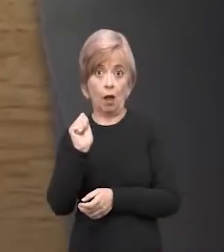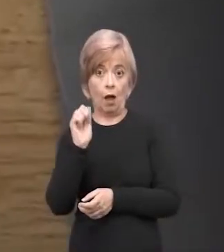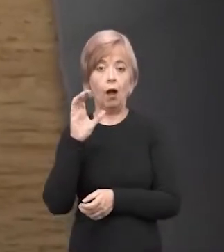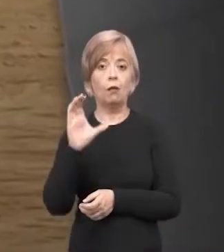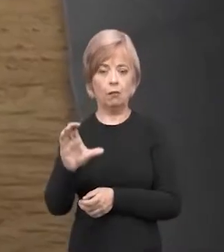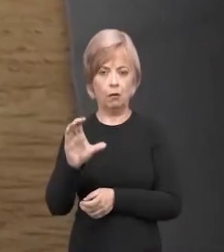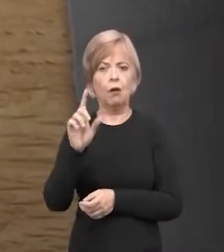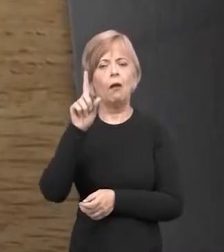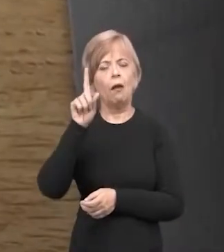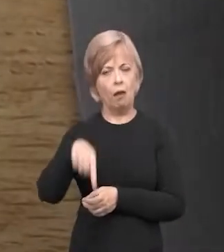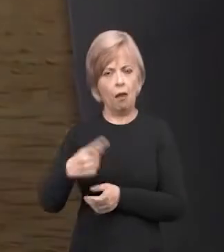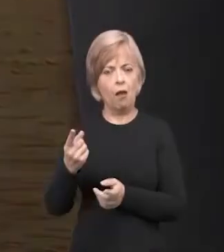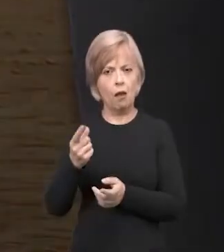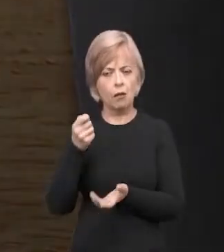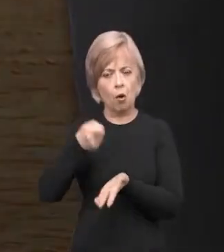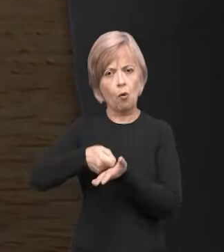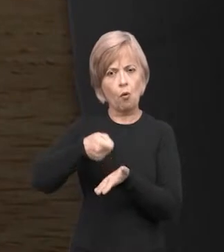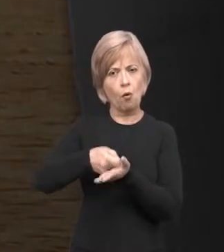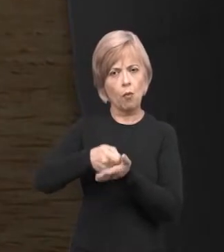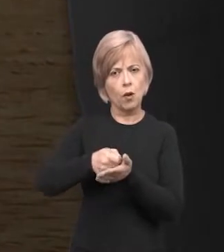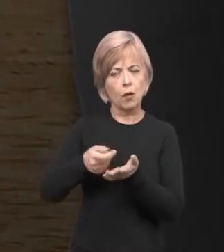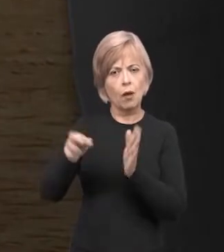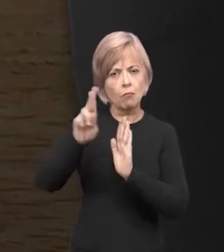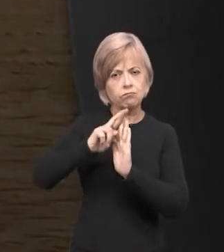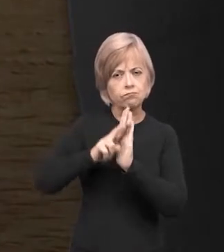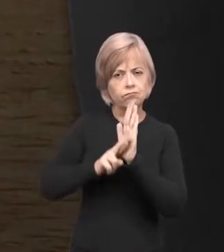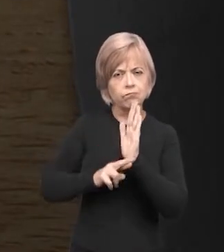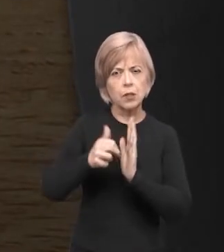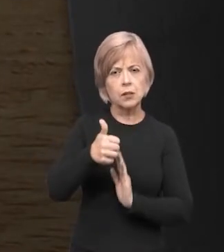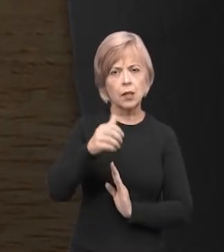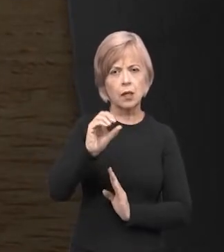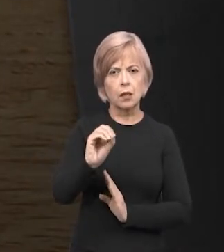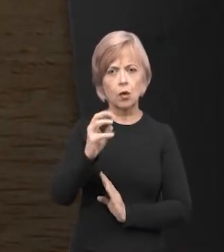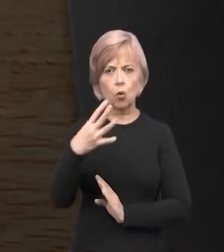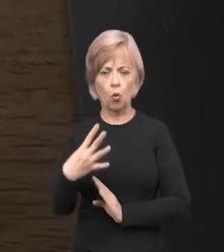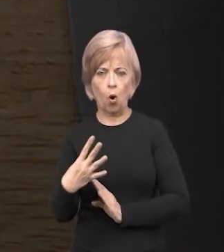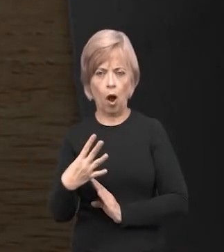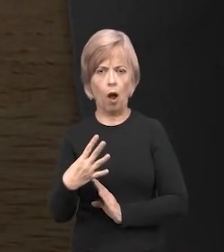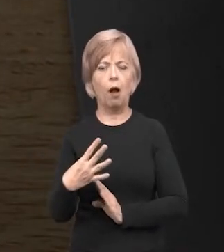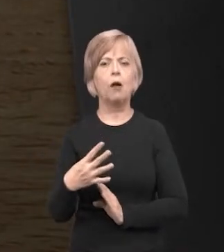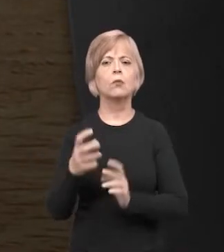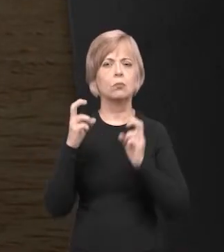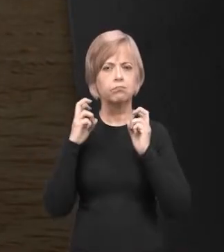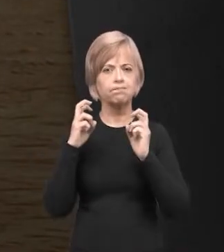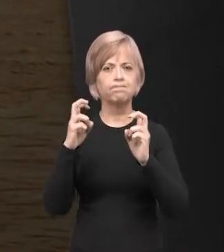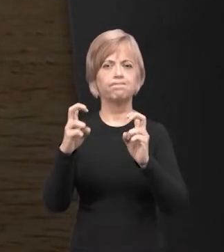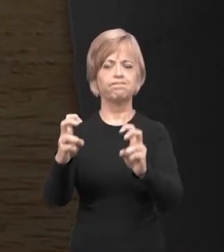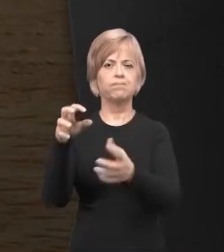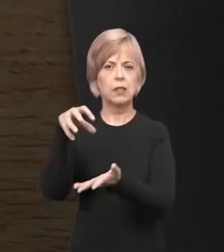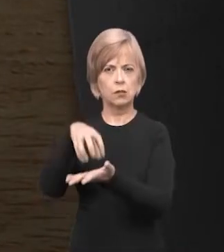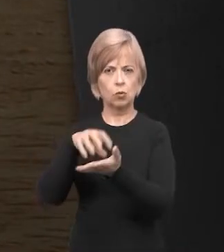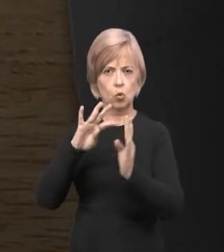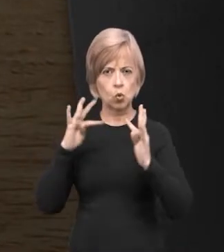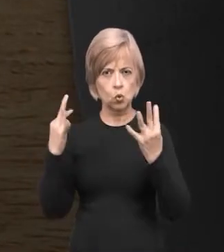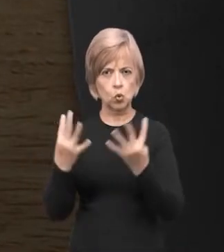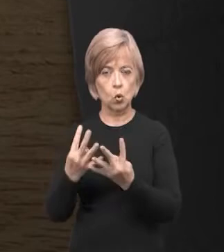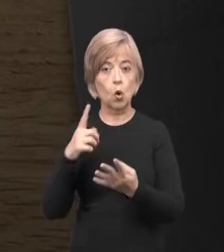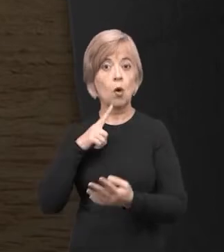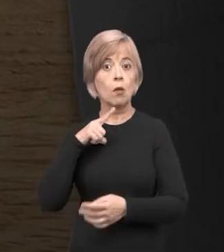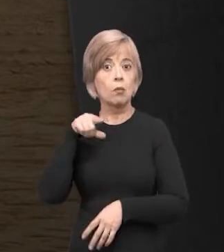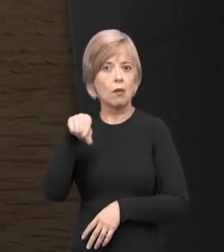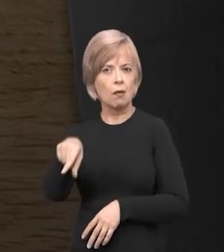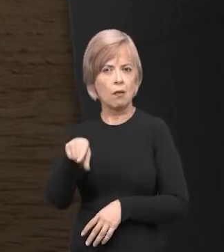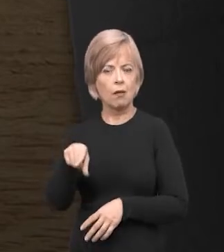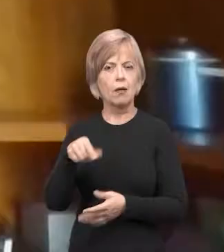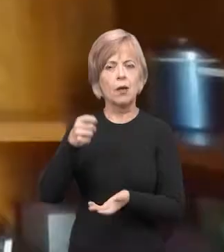a Supervia, que abarca o diagnóstico das 104 estações, e os critérios desse diagnóstico da empresa contratada